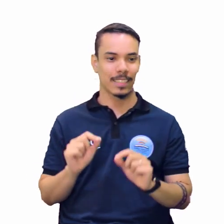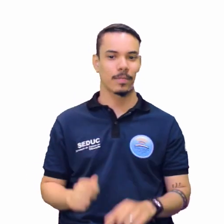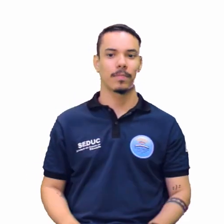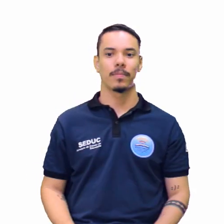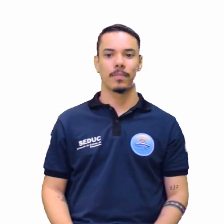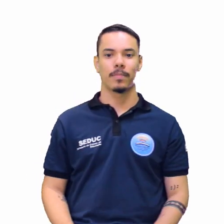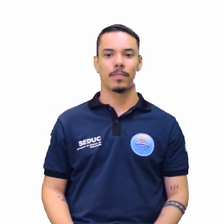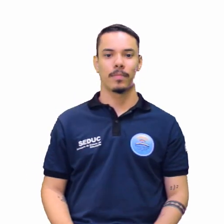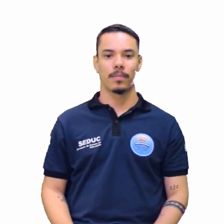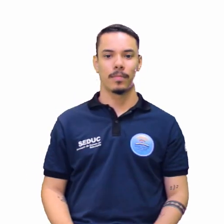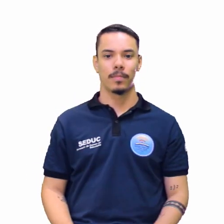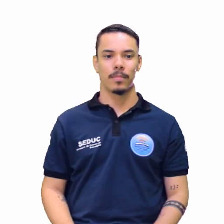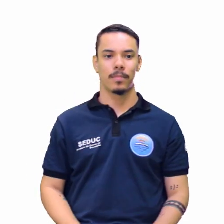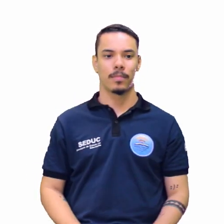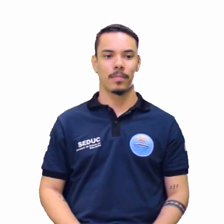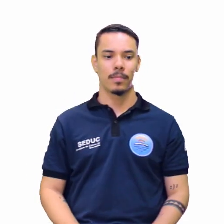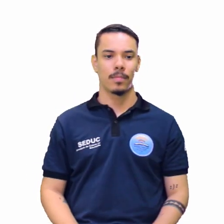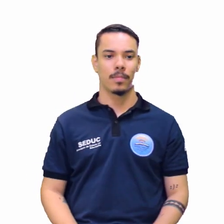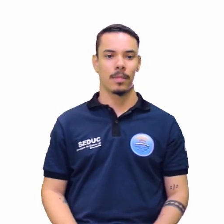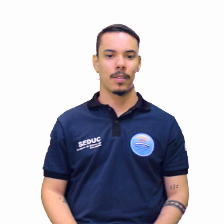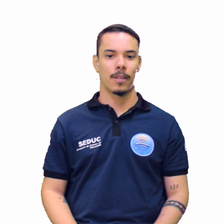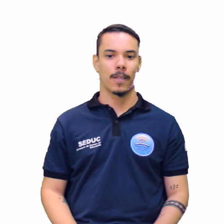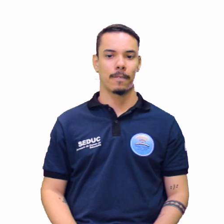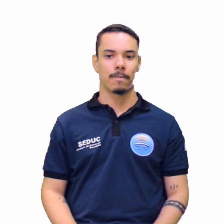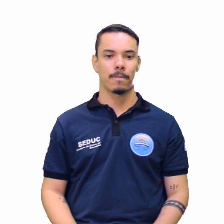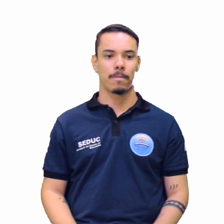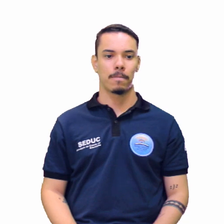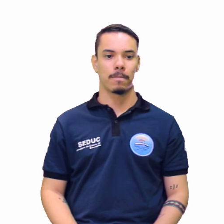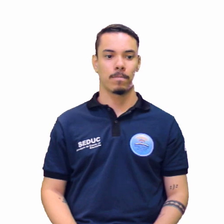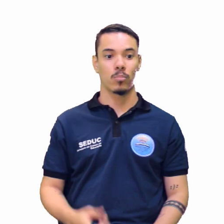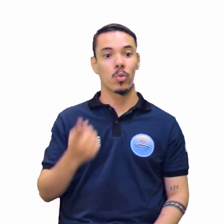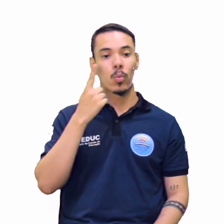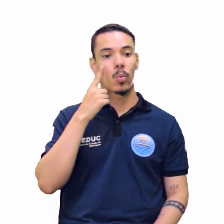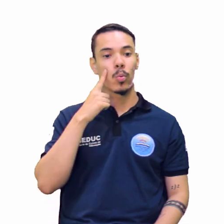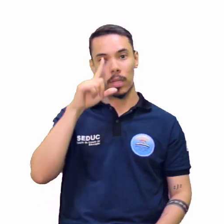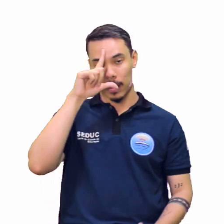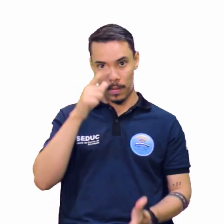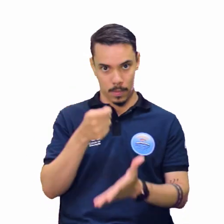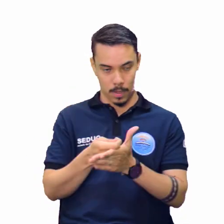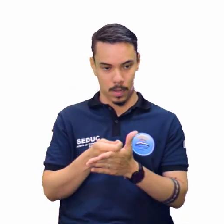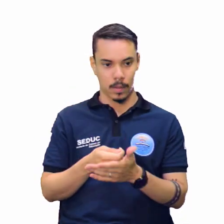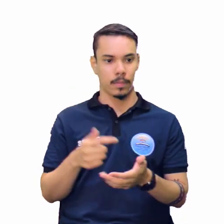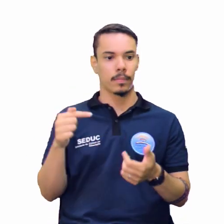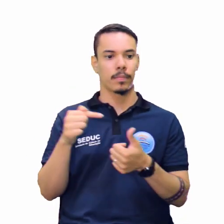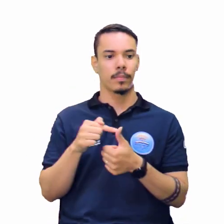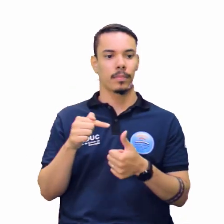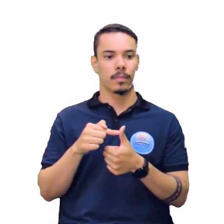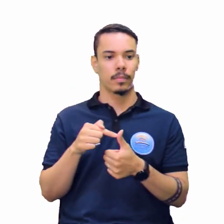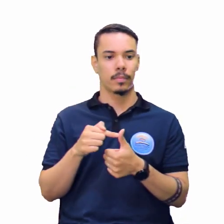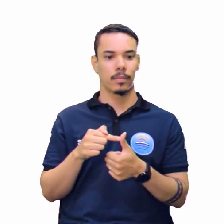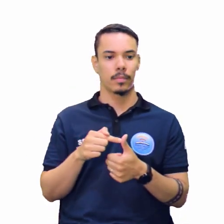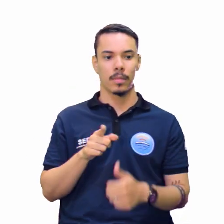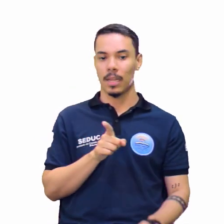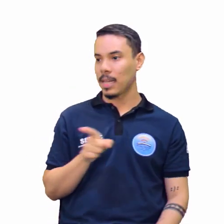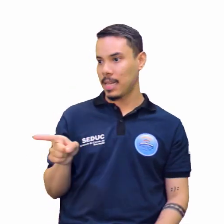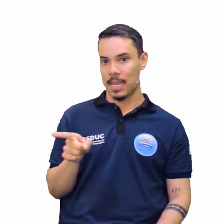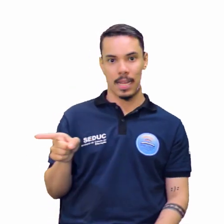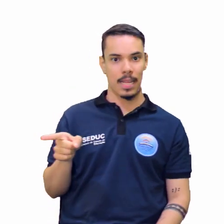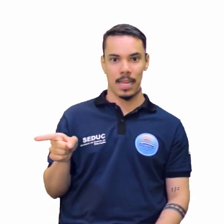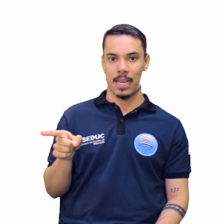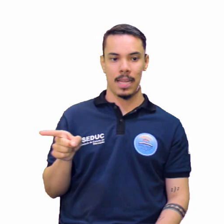então aqui vamos ver aqui para enfatizar um determinado vamos lá ela não é um